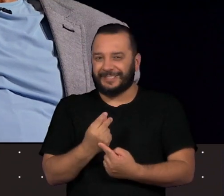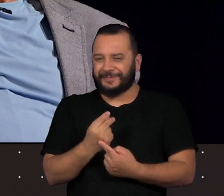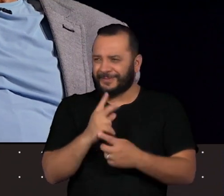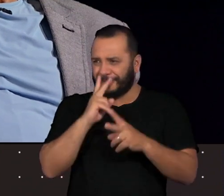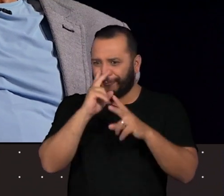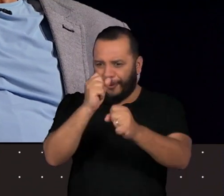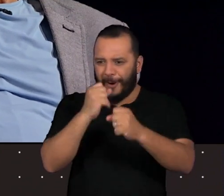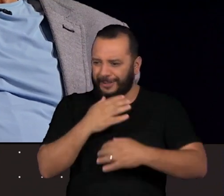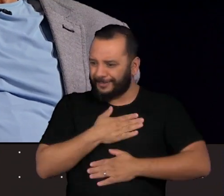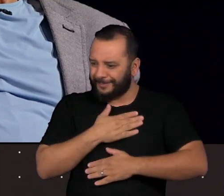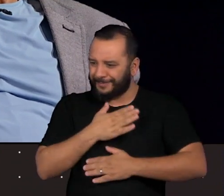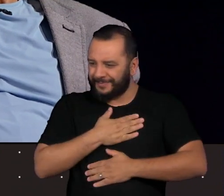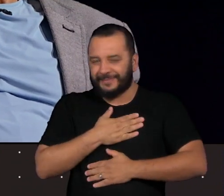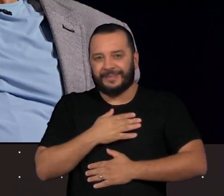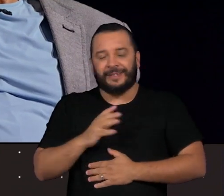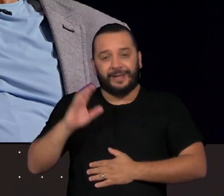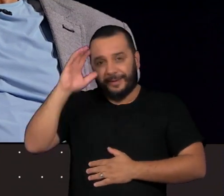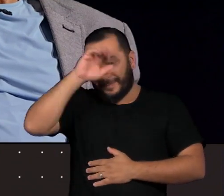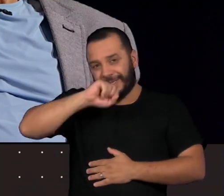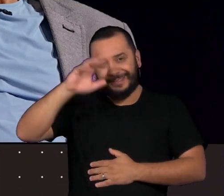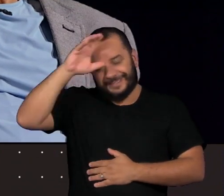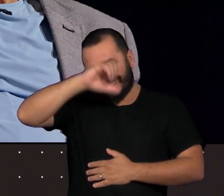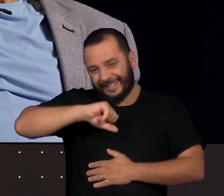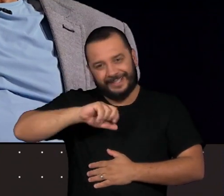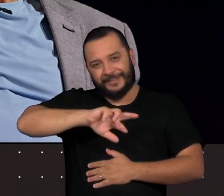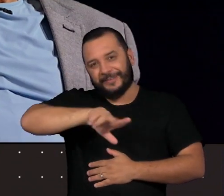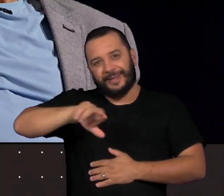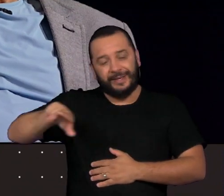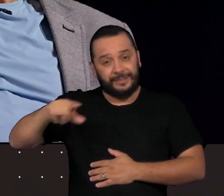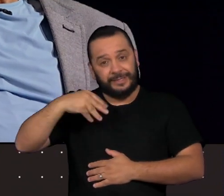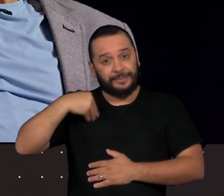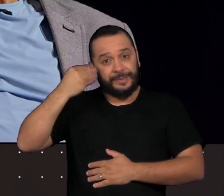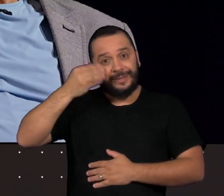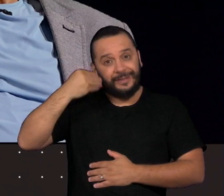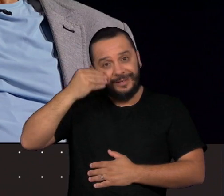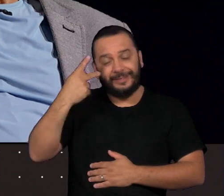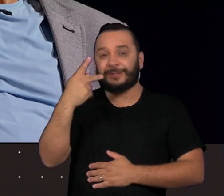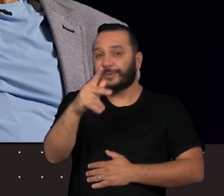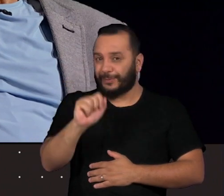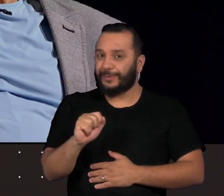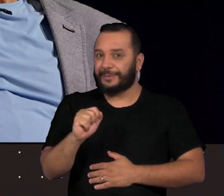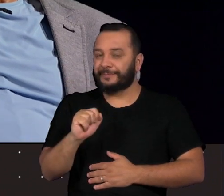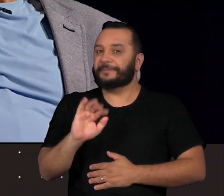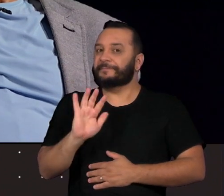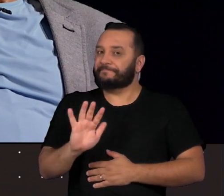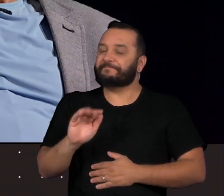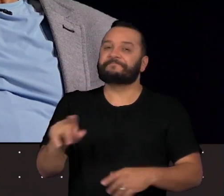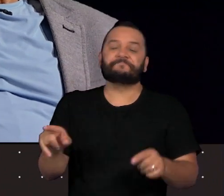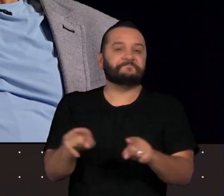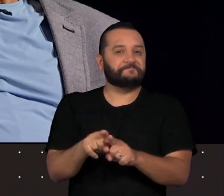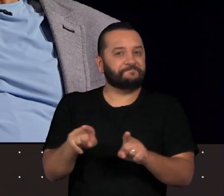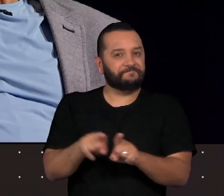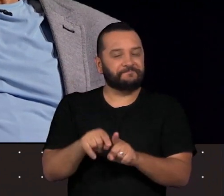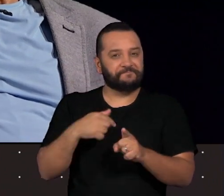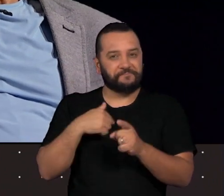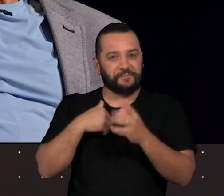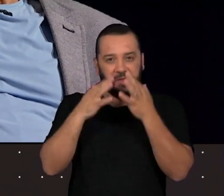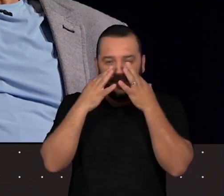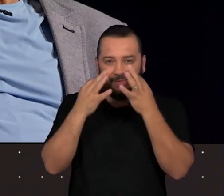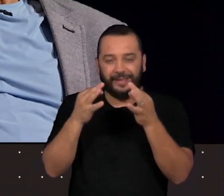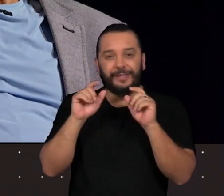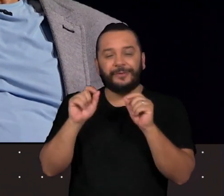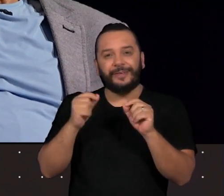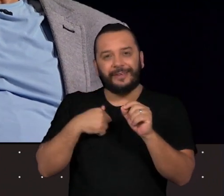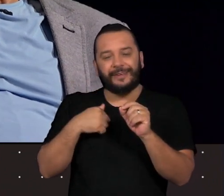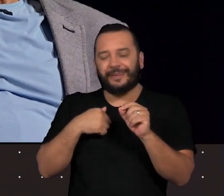forte com aprendendo tanto e vivenciando tudo que você faz mas também o o olhar atento à identidade